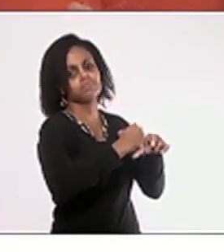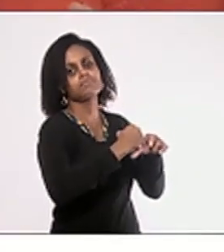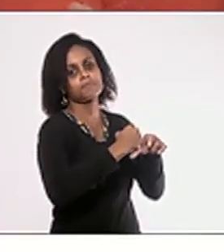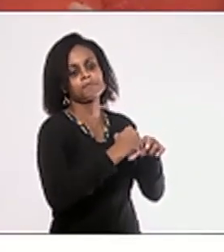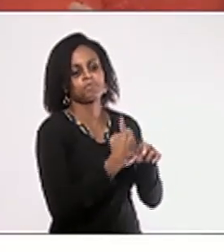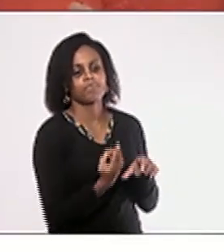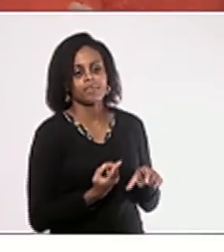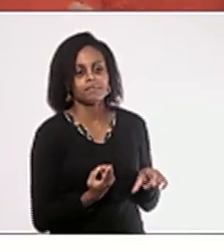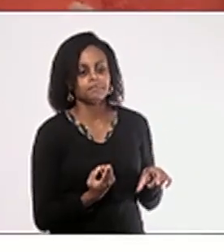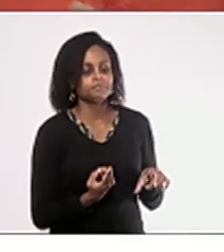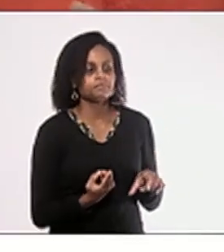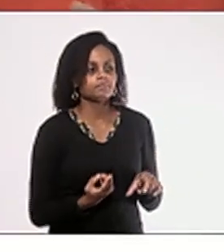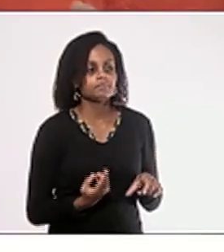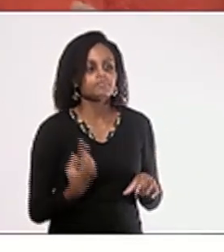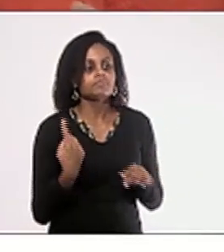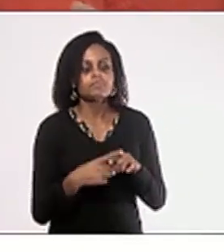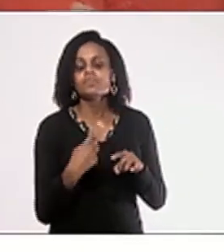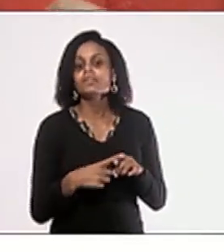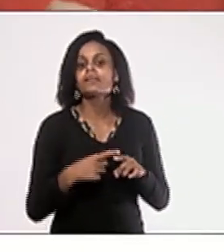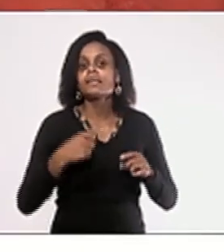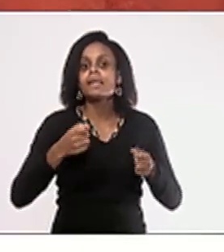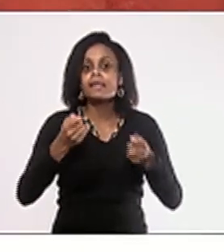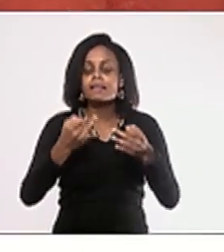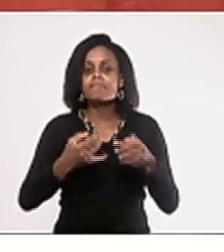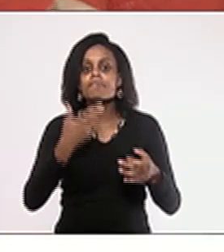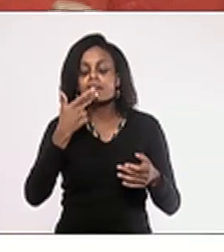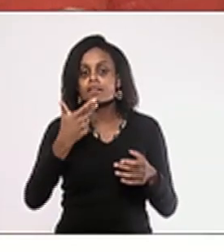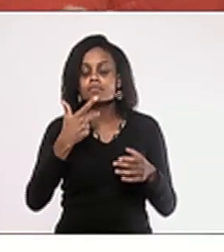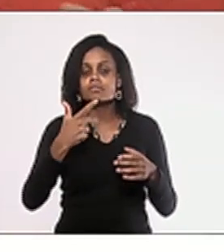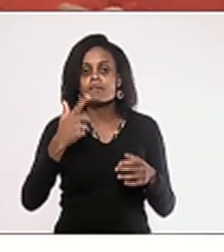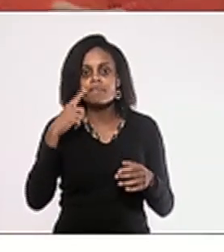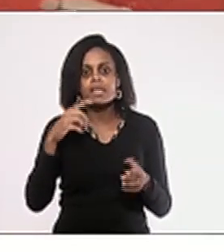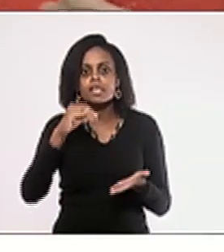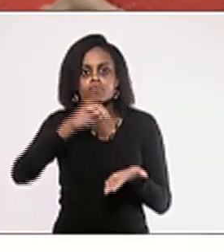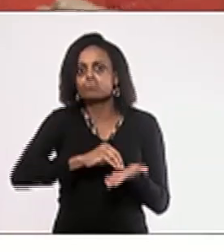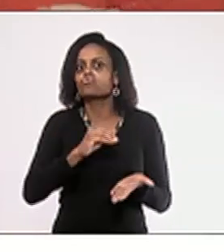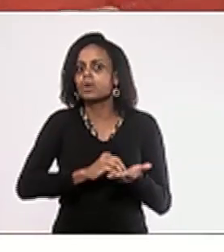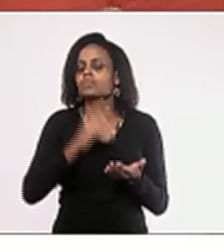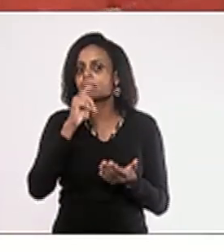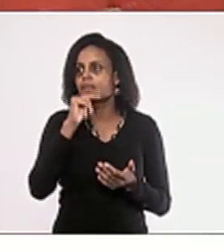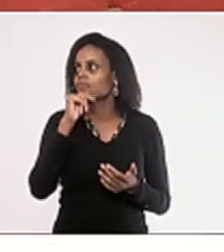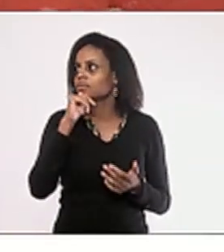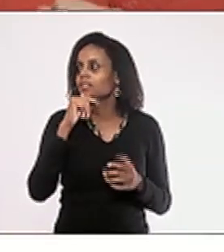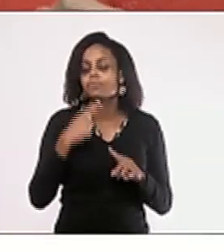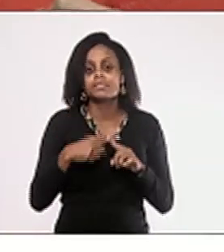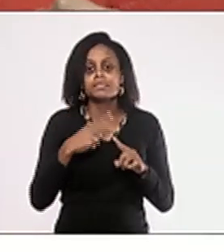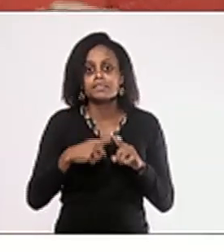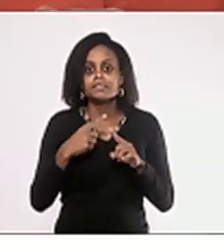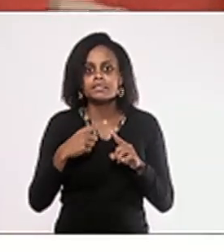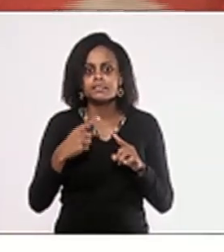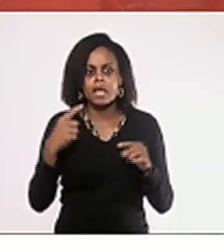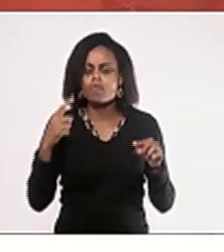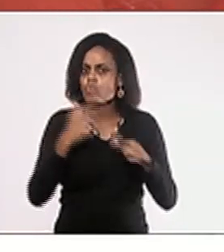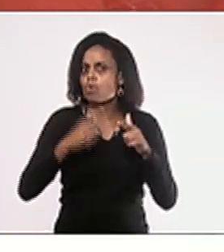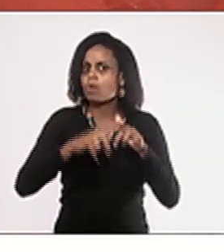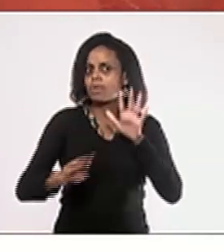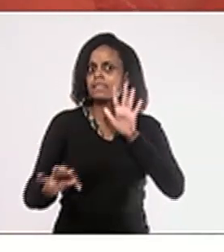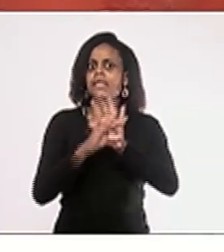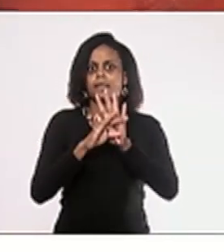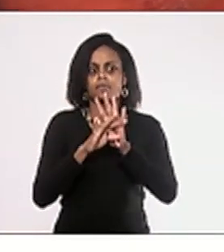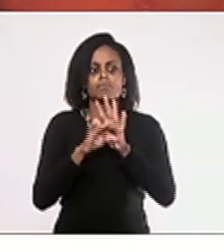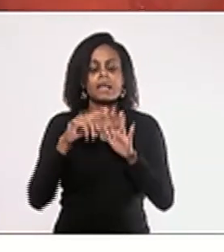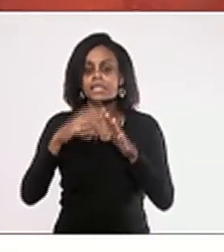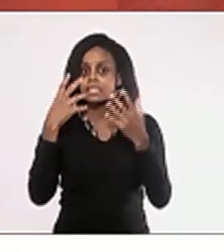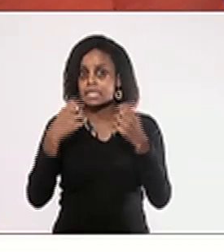contrário. Porque ele está girando desmarcando. Porque para se admitir, né, é uma questão técnica. Para admitir o